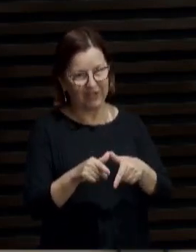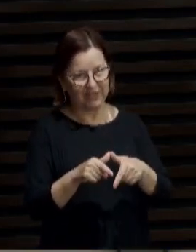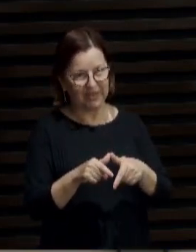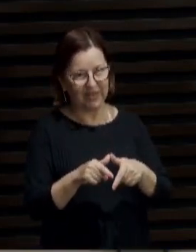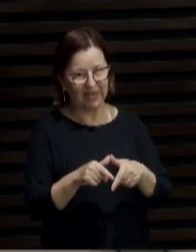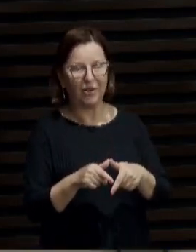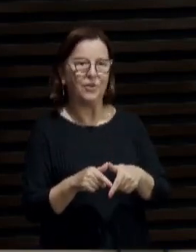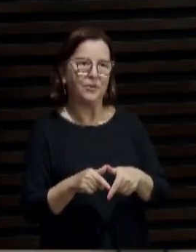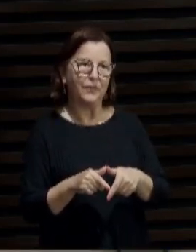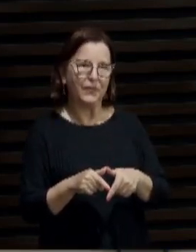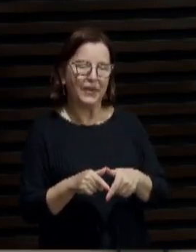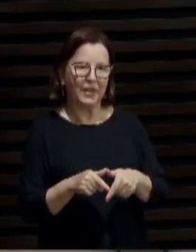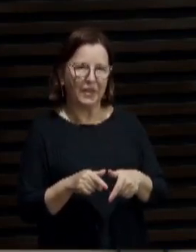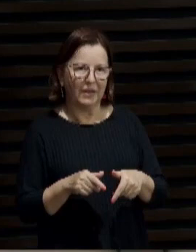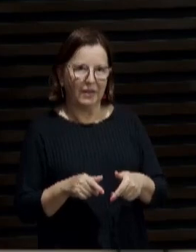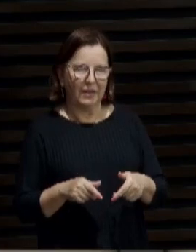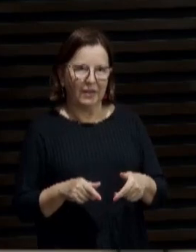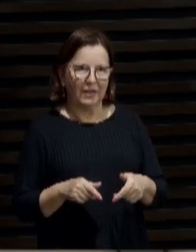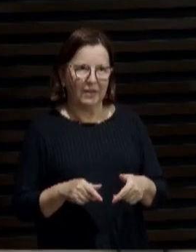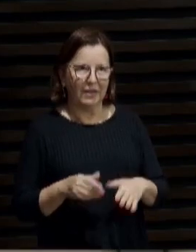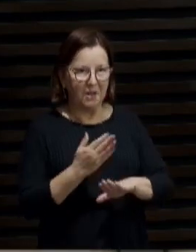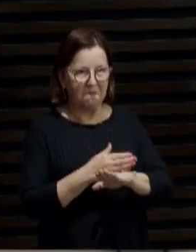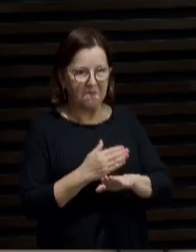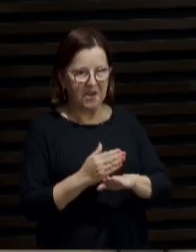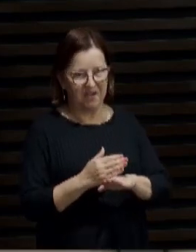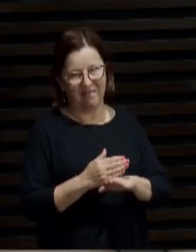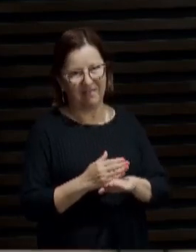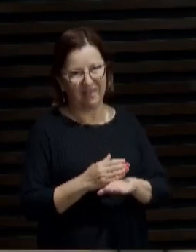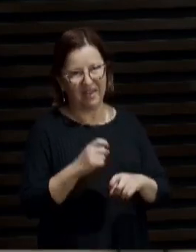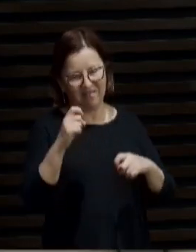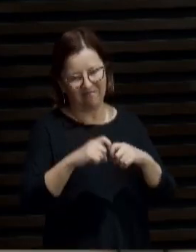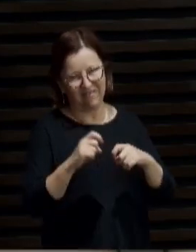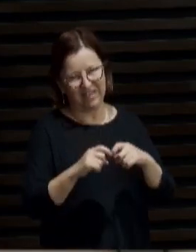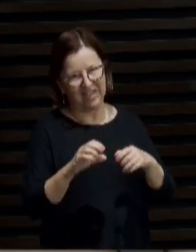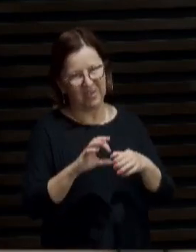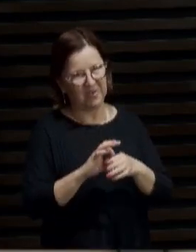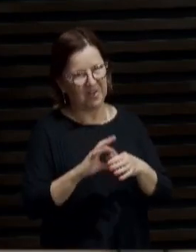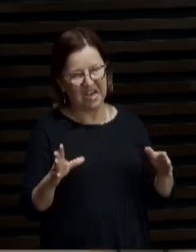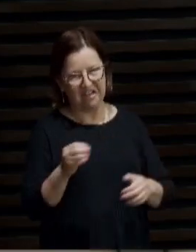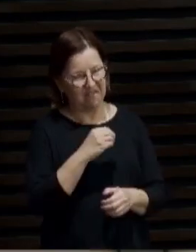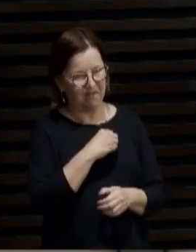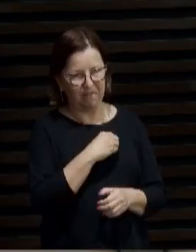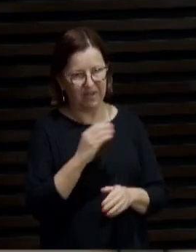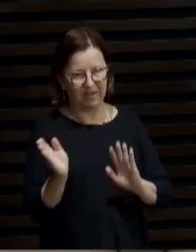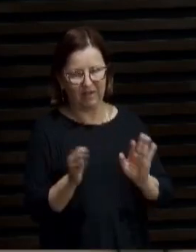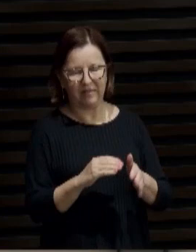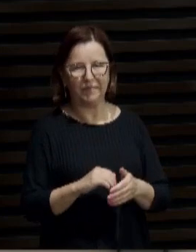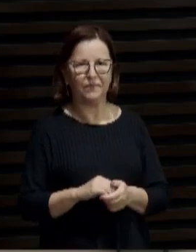prostituição. Apesar da perseverança dos cristãos de Pérgamo, haviam problemas graves na